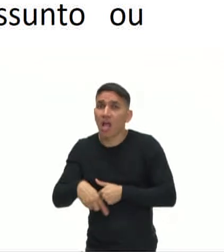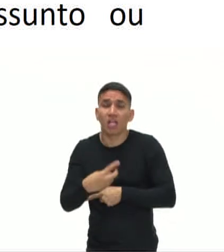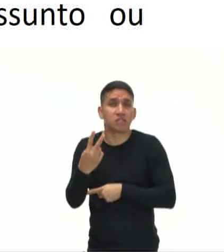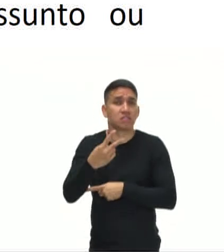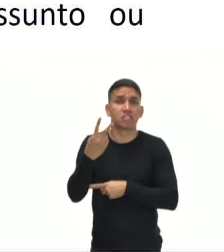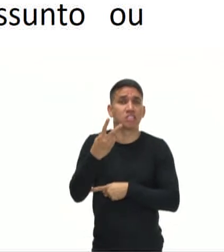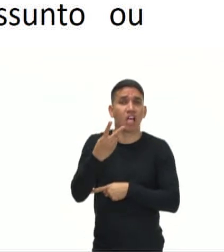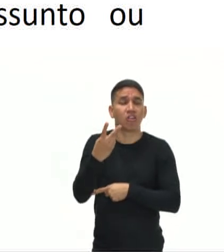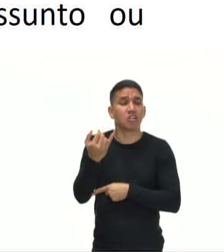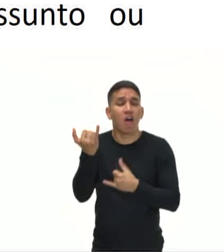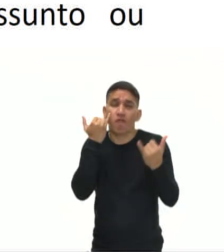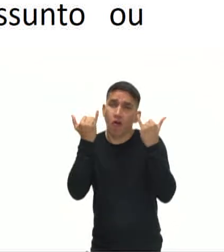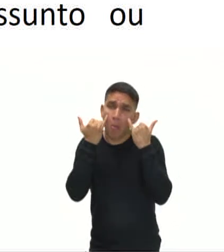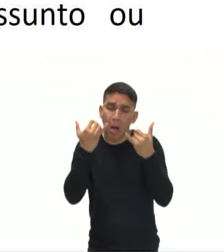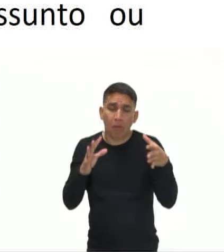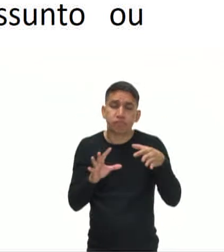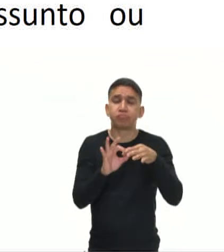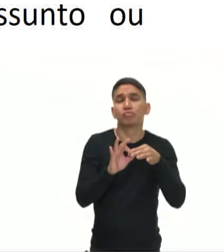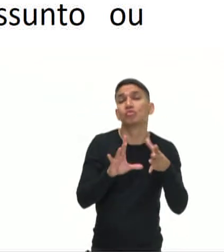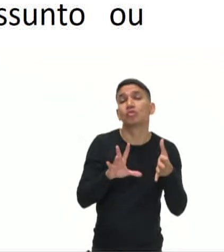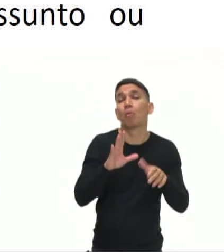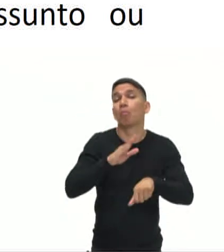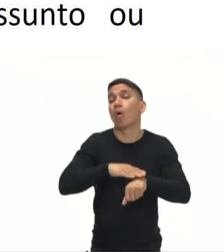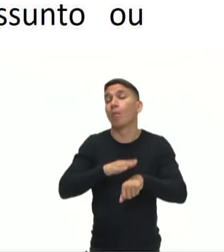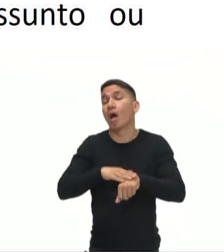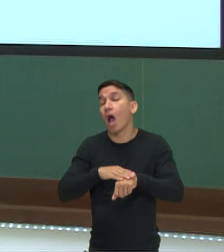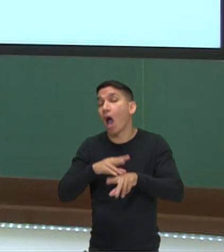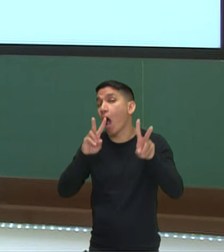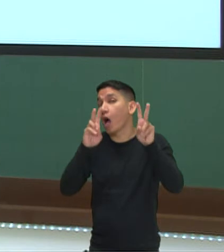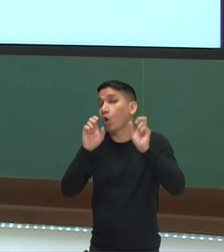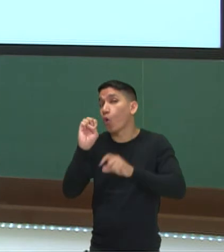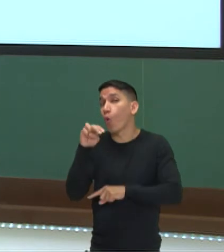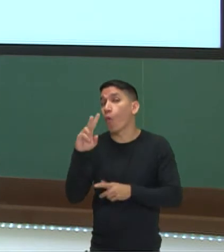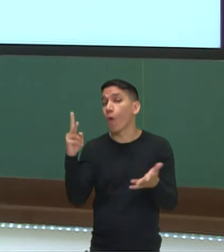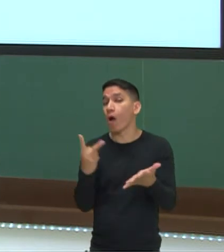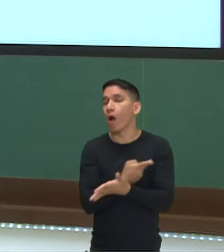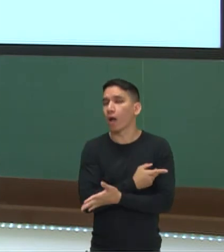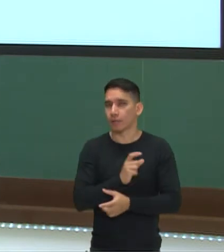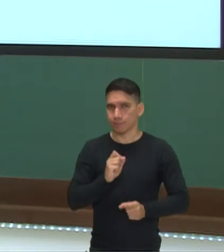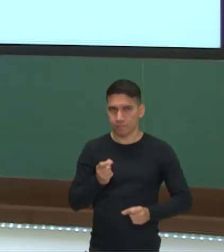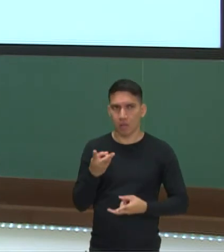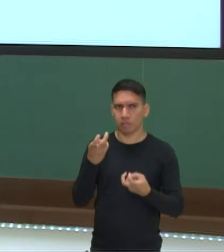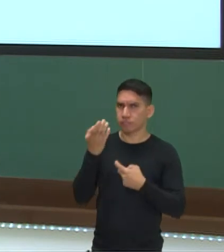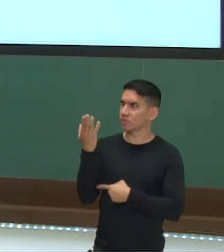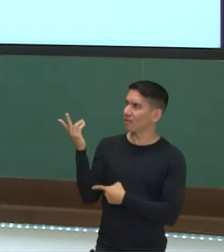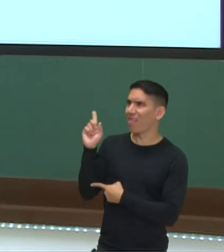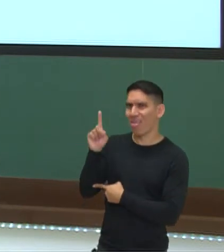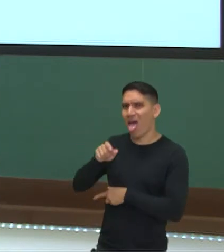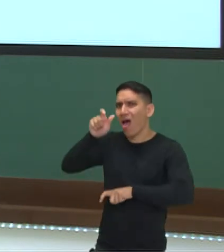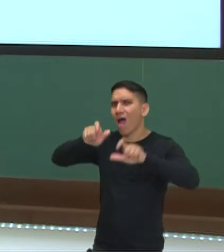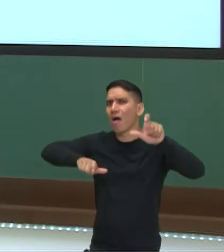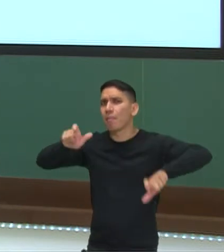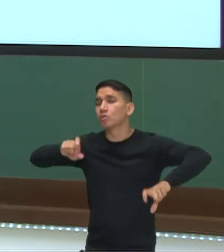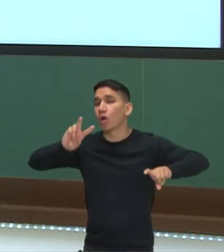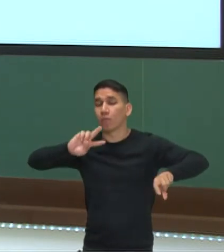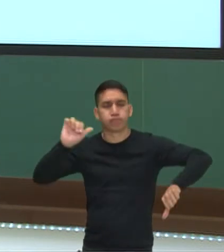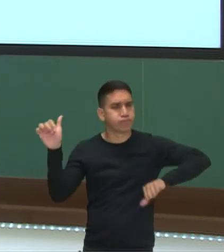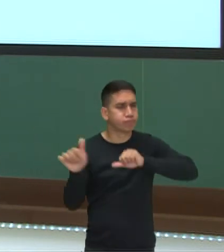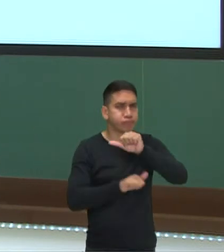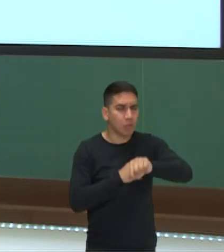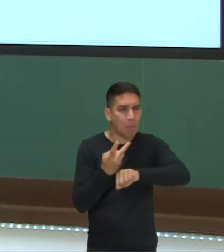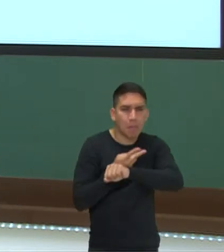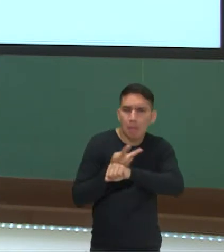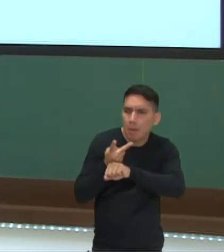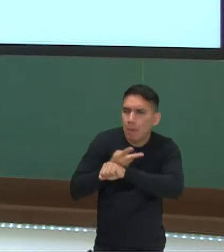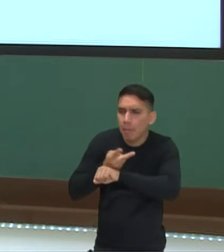secundárias, na hora de saber sobre um assunto ou acontecimento. Então, a gente pode ver aqui que as pessoas, elas vão procurar